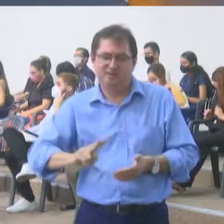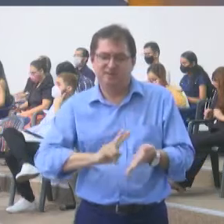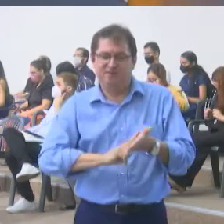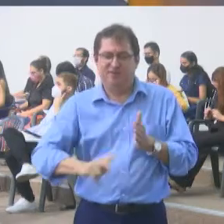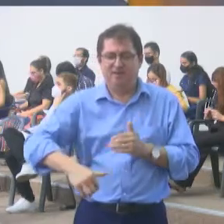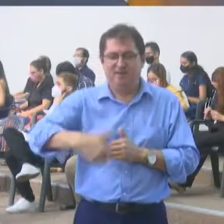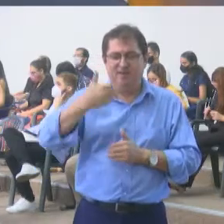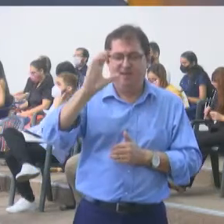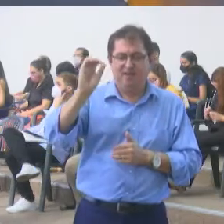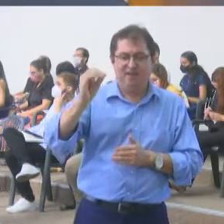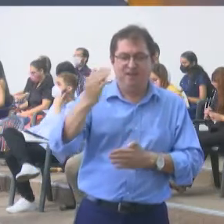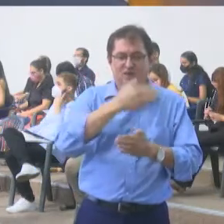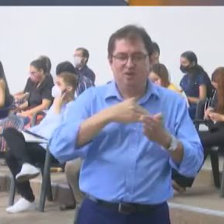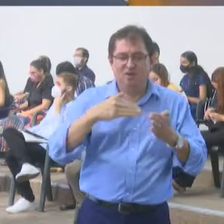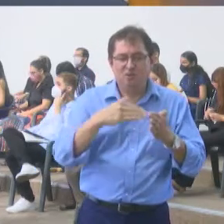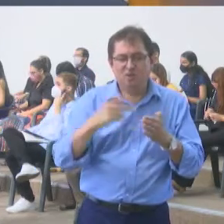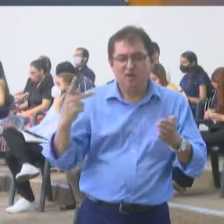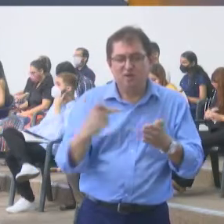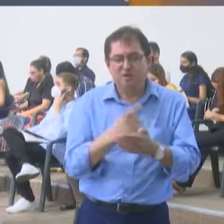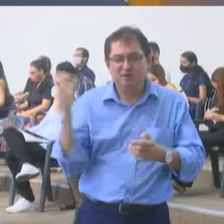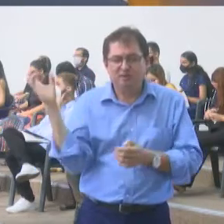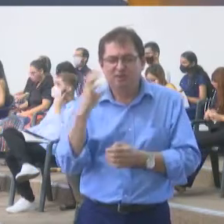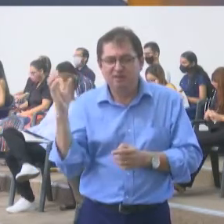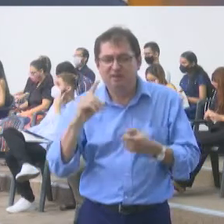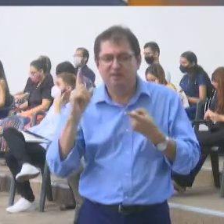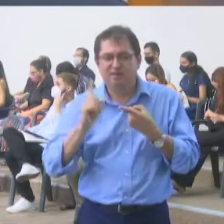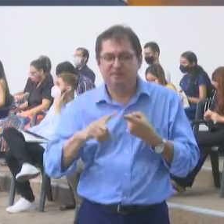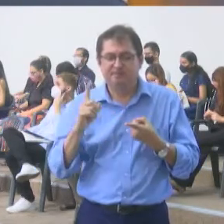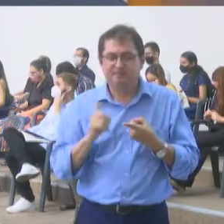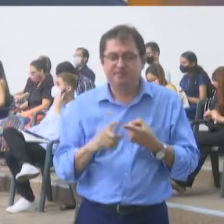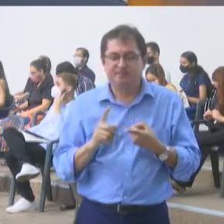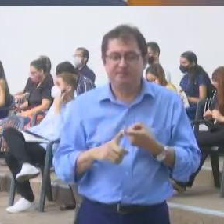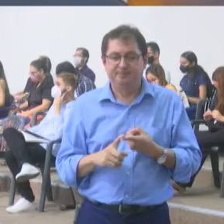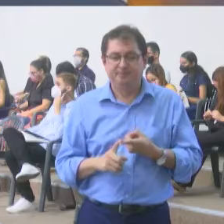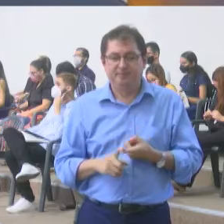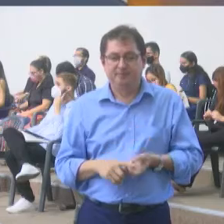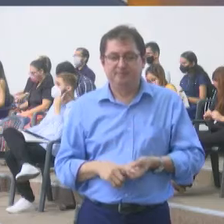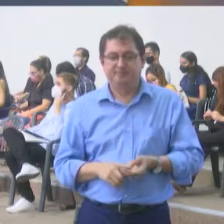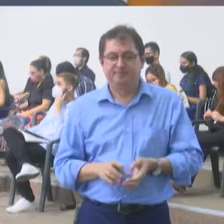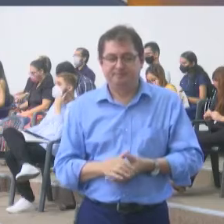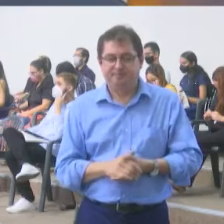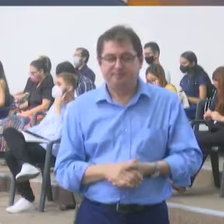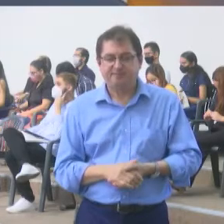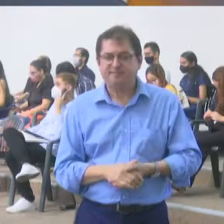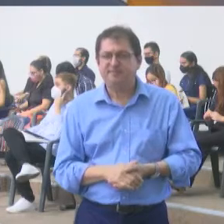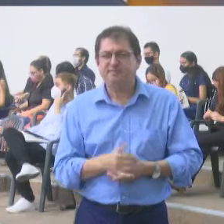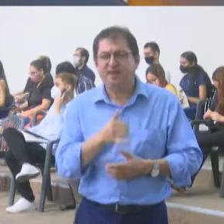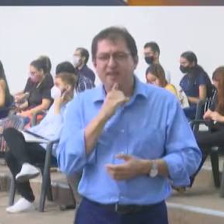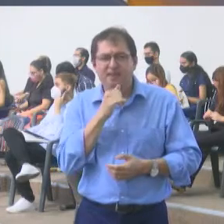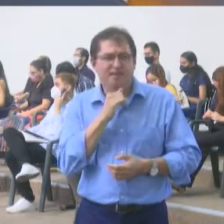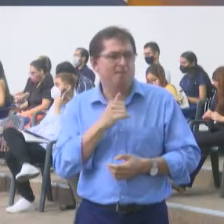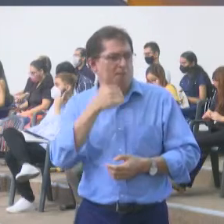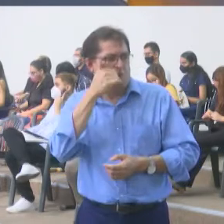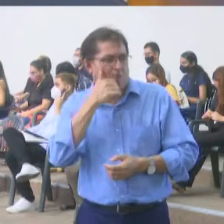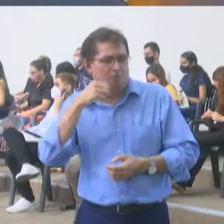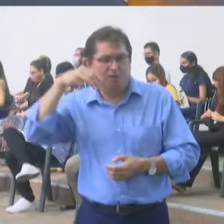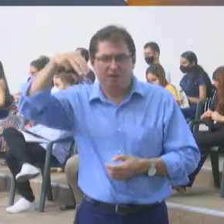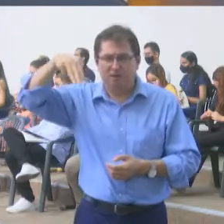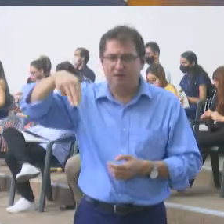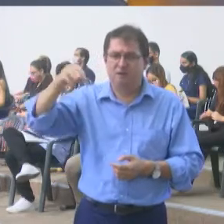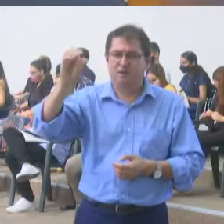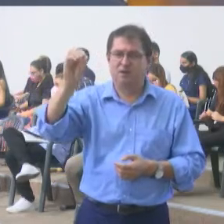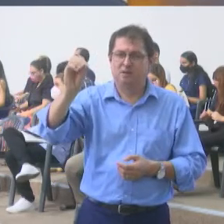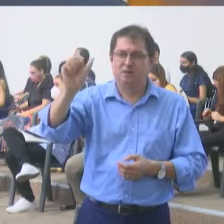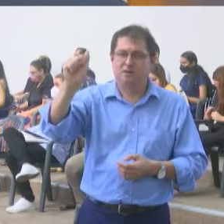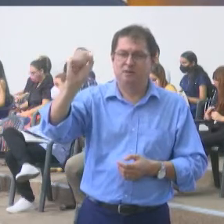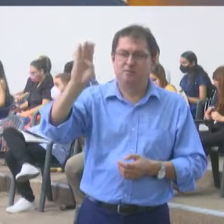acontece muito rápido aqui nesse texto. E também tomo por mulher Ruth, a moabita, que foi esposa de Malom, para suscitar